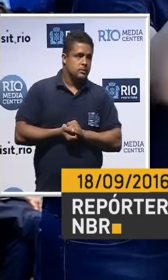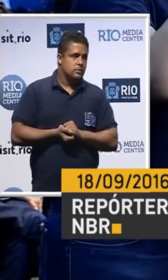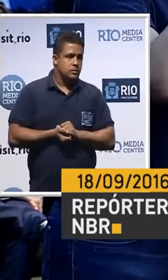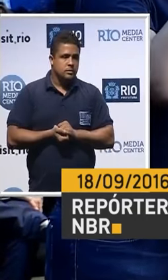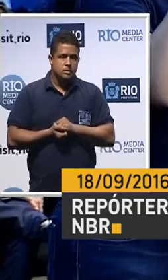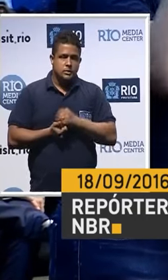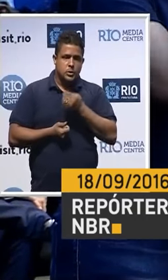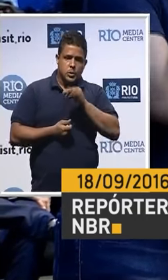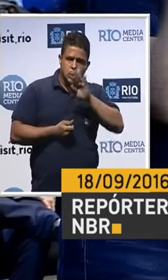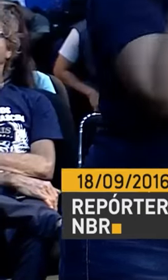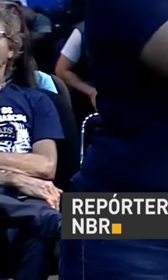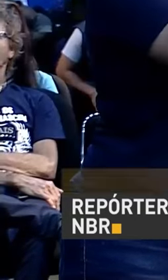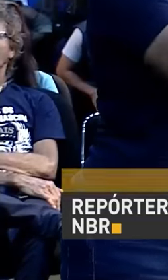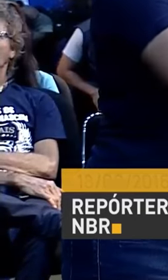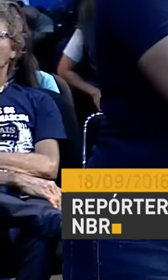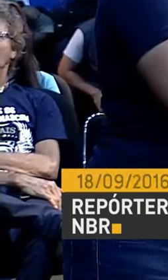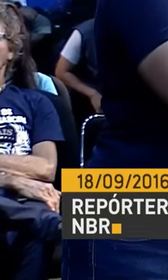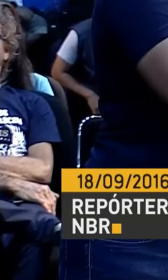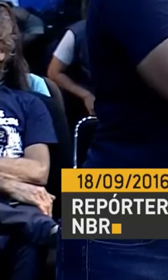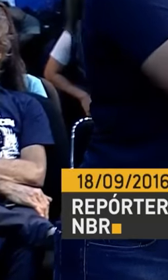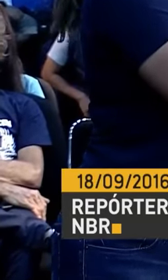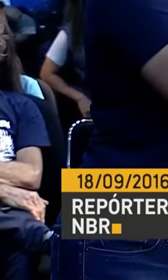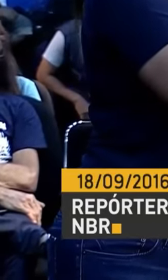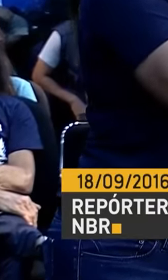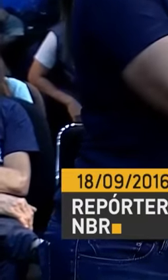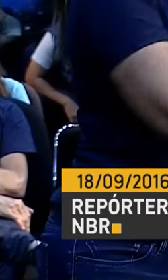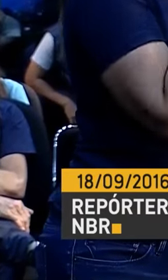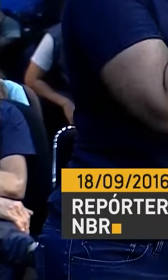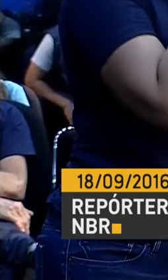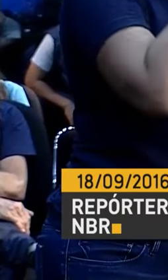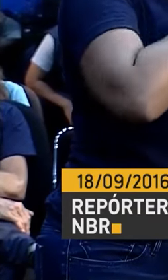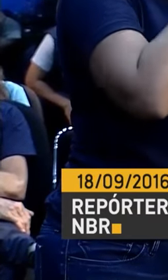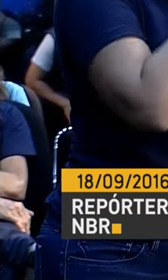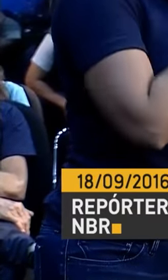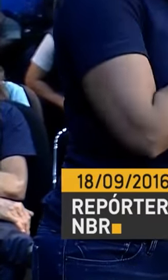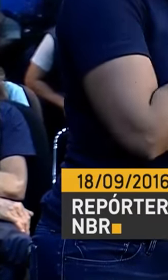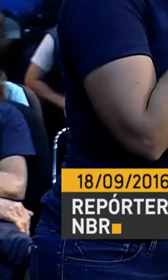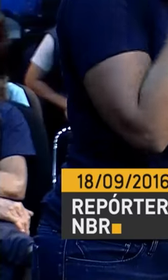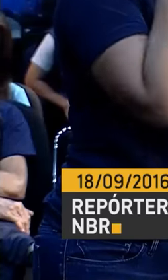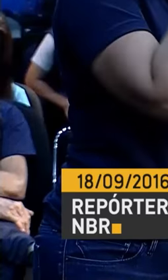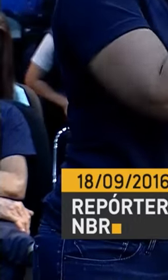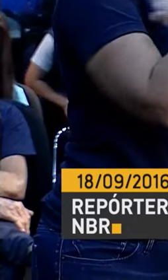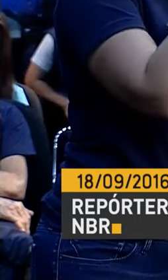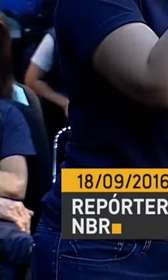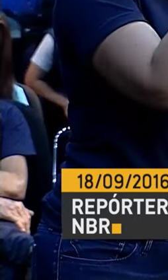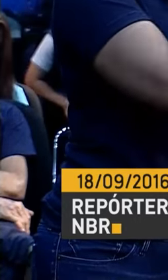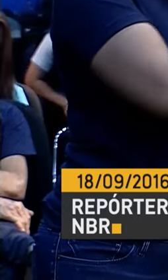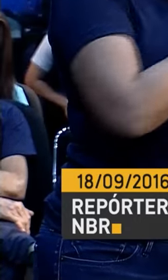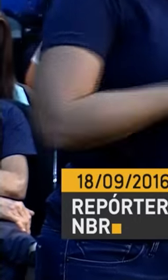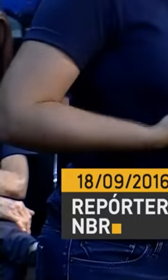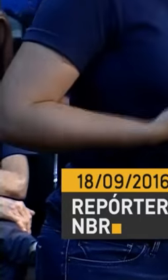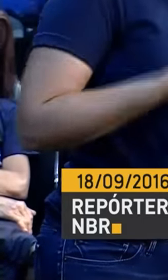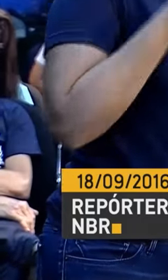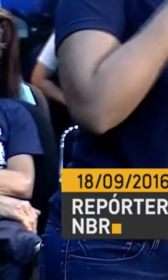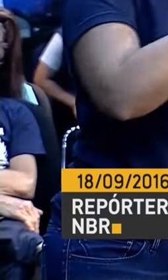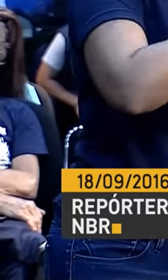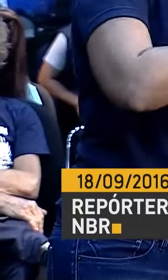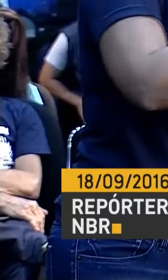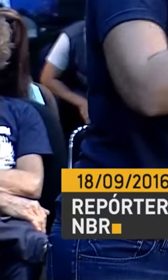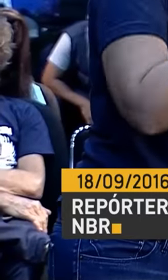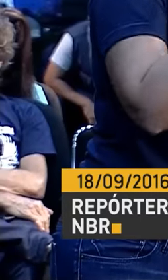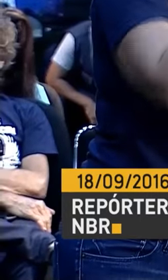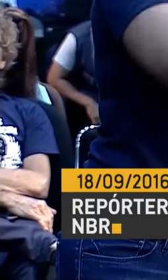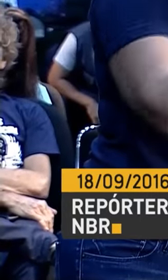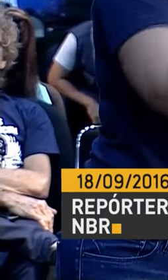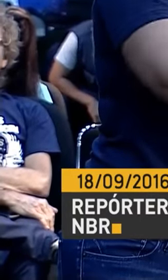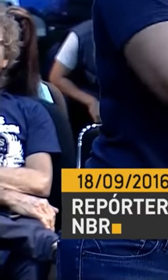Olá, tudo bem? Meu nome é Clarissa, esse é o meu sinal, e quem está me ajudando é o intérprete Alexandre. Nós somos da TV Ines, e a